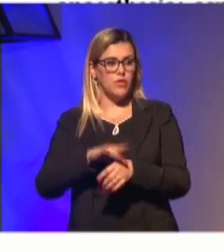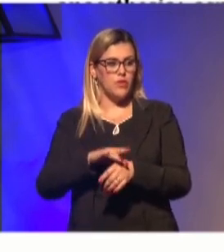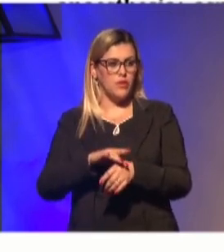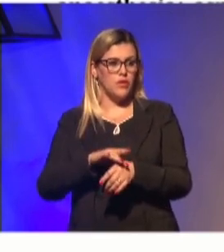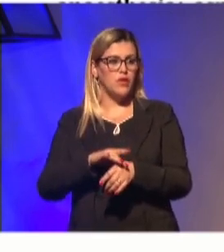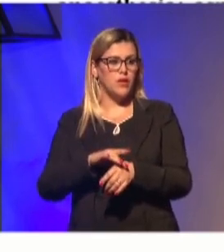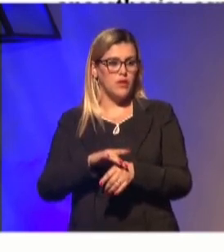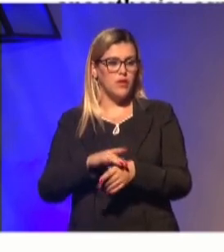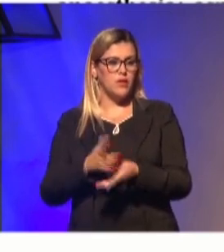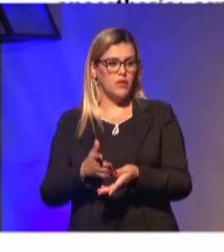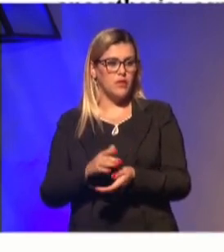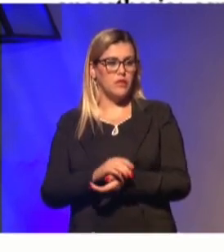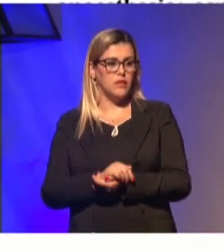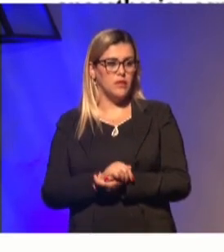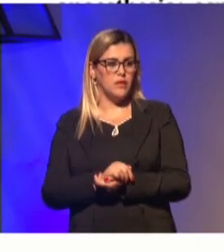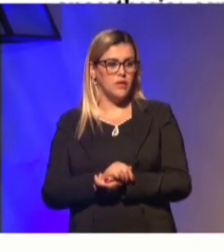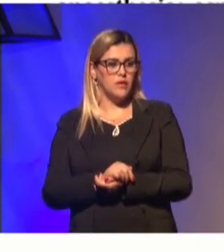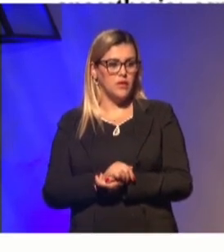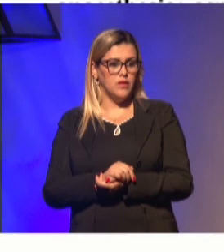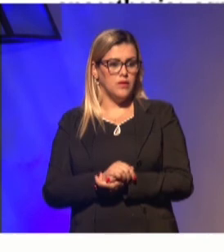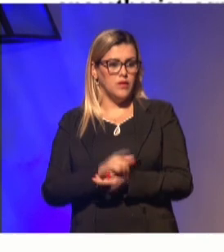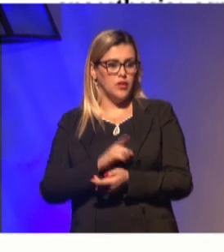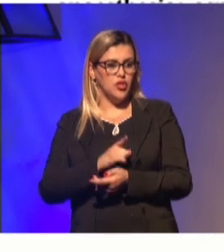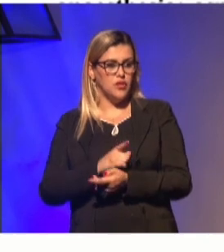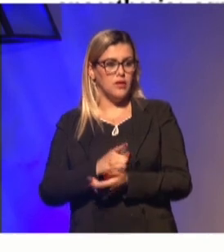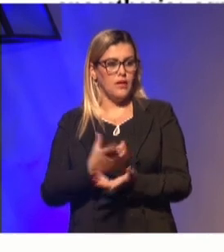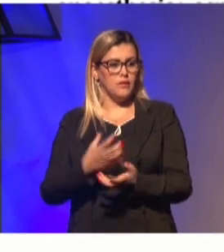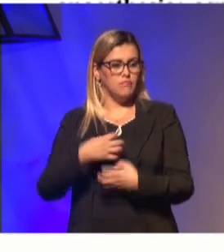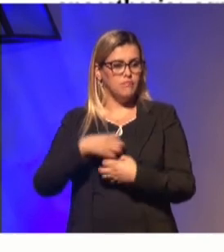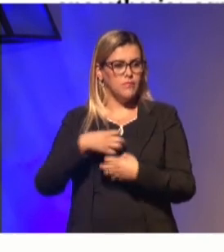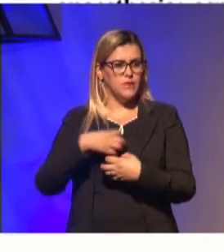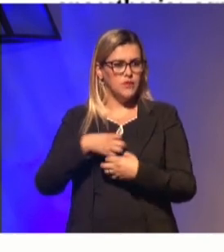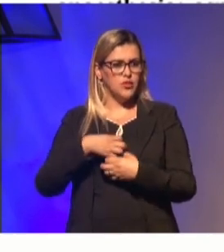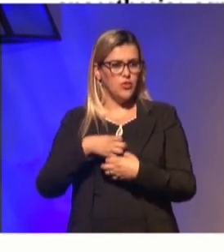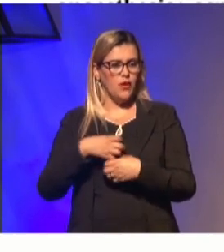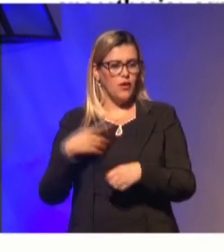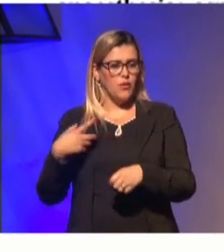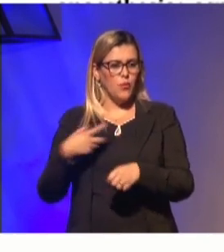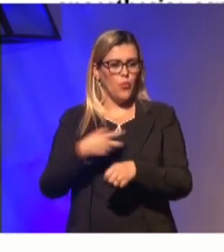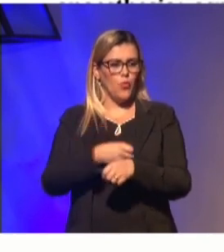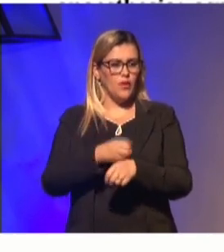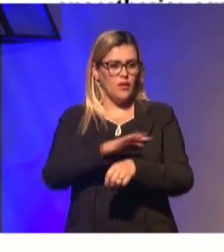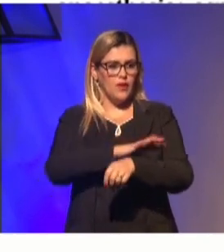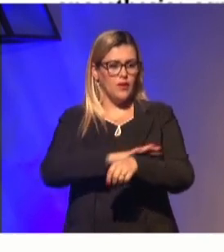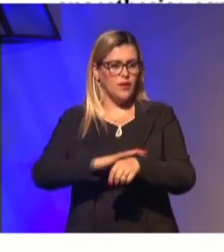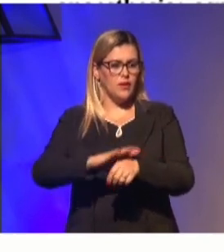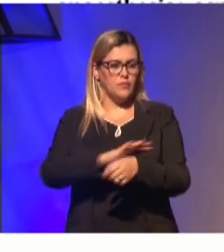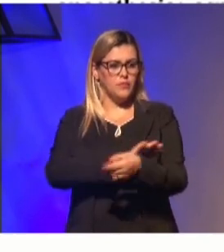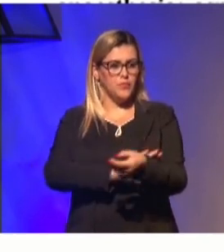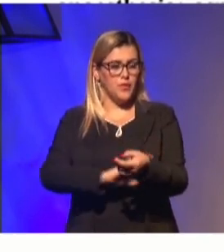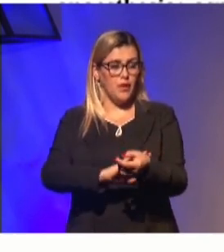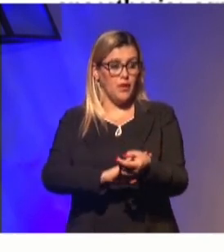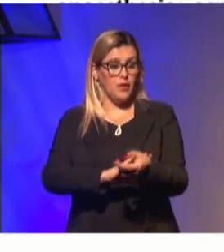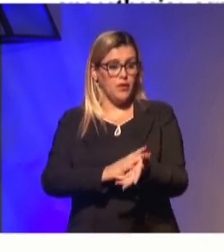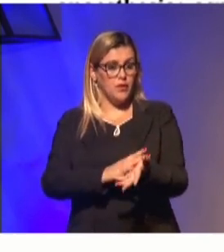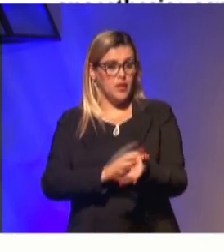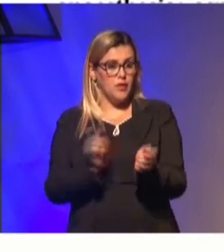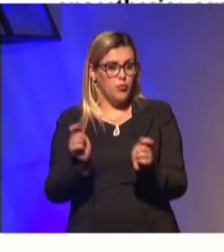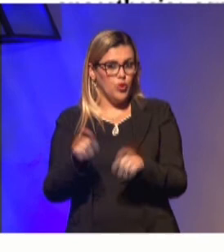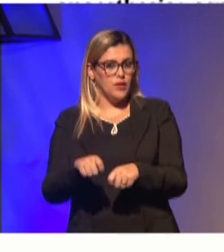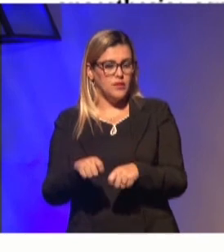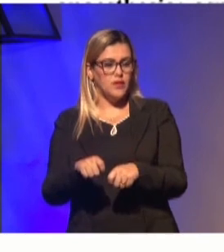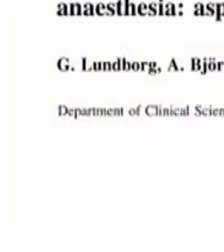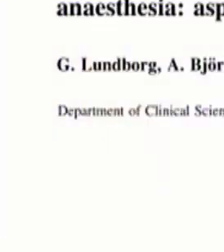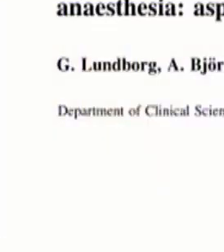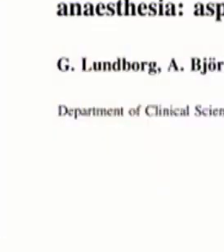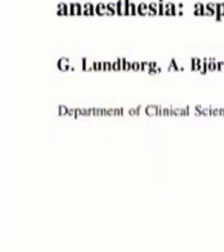que queria se trabalhar a reeducação sensorial, era anestesiado uma área no antebraço. Com isso, potencializaria,